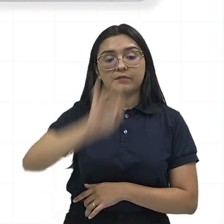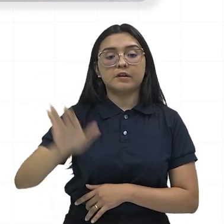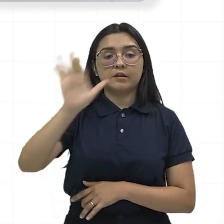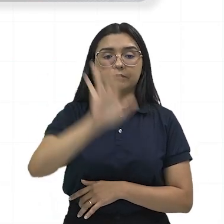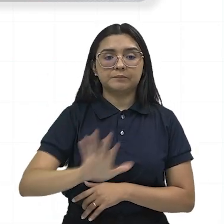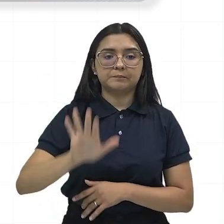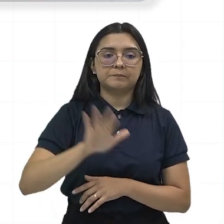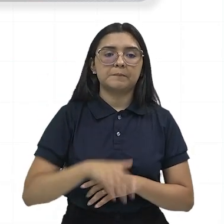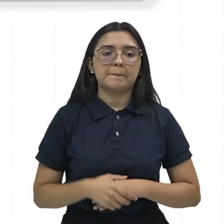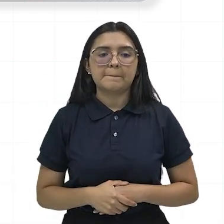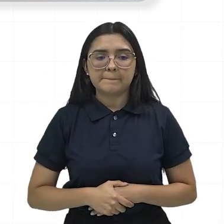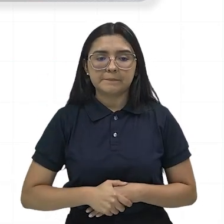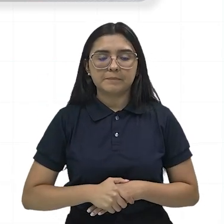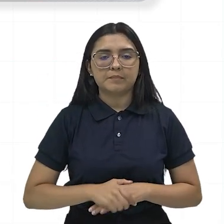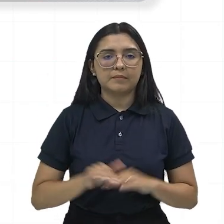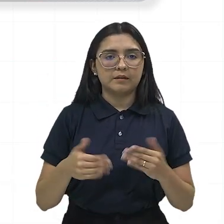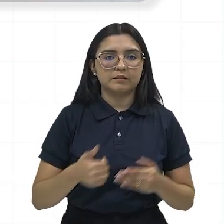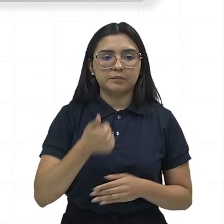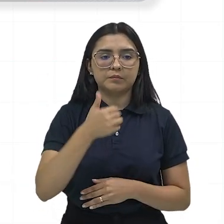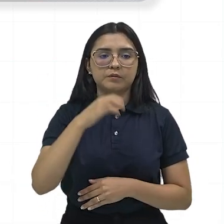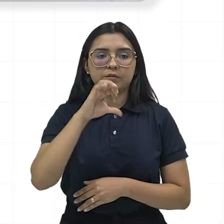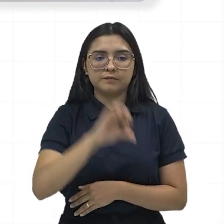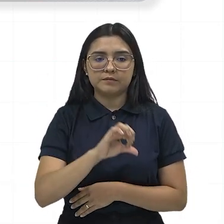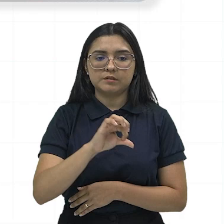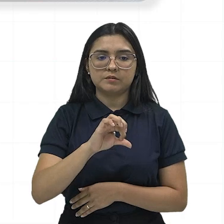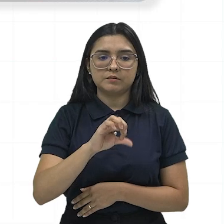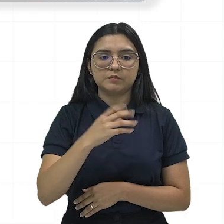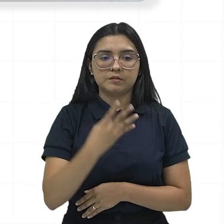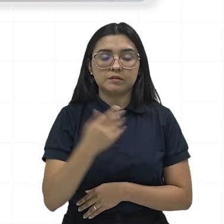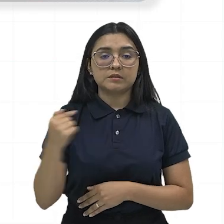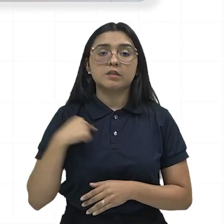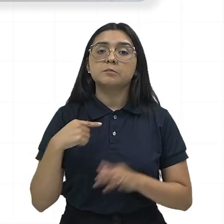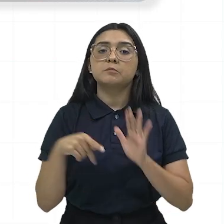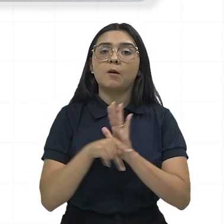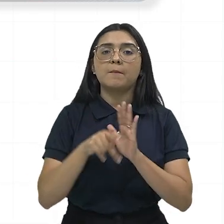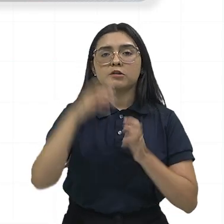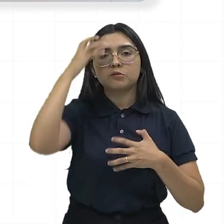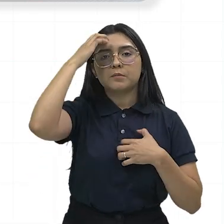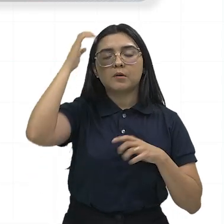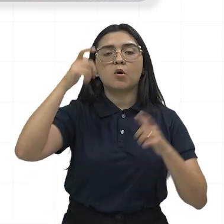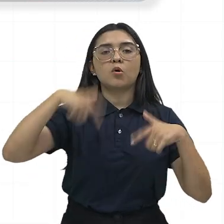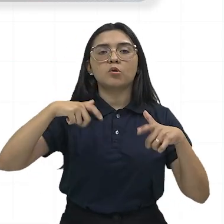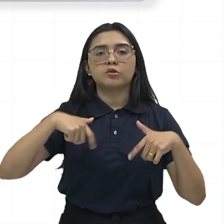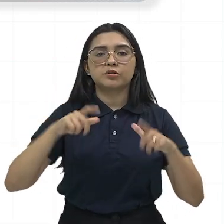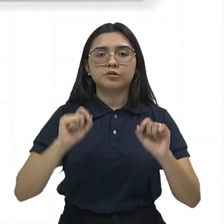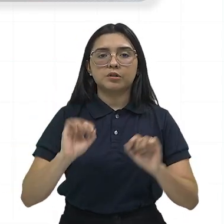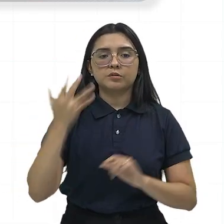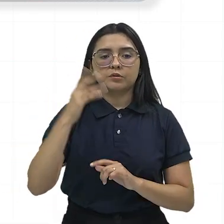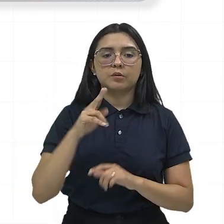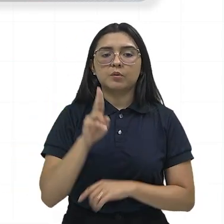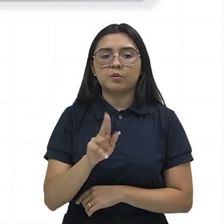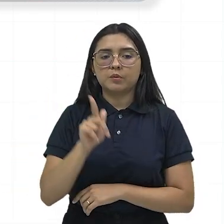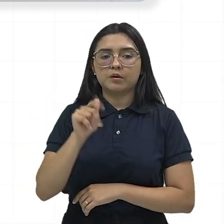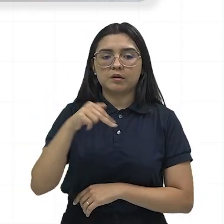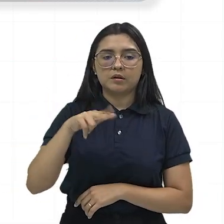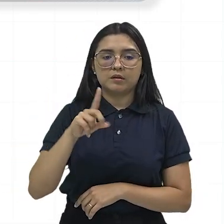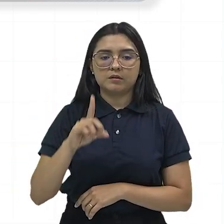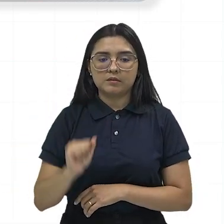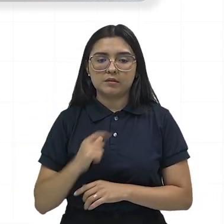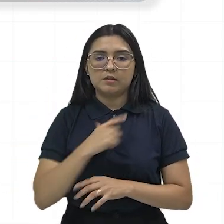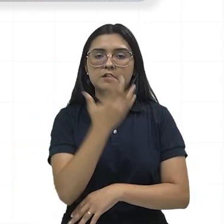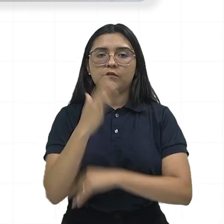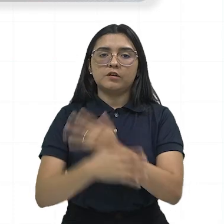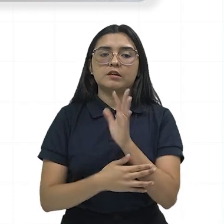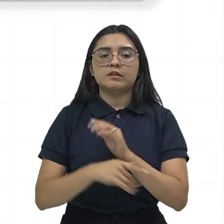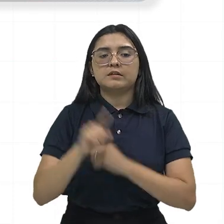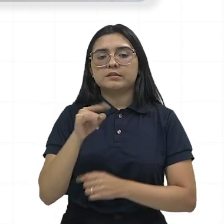em 1947 de macacos, tá? E aonde foi que isso aconteceu? Em Uganda, na floresta